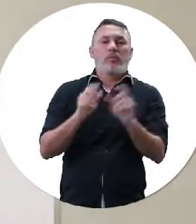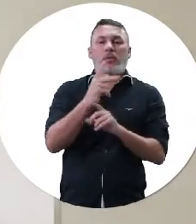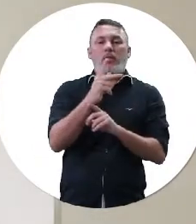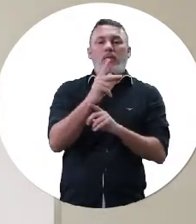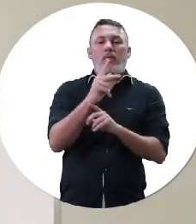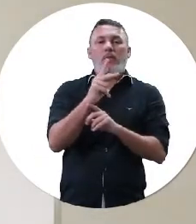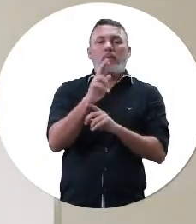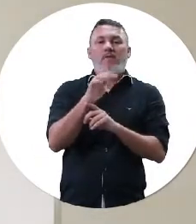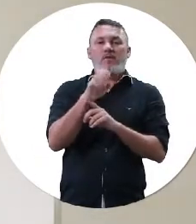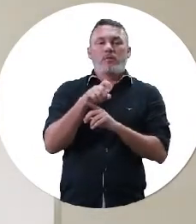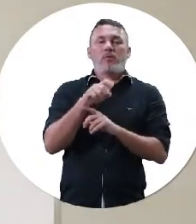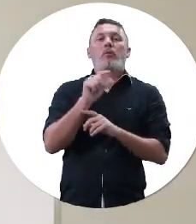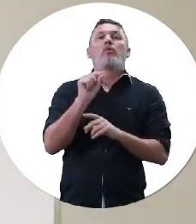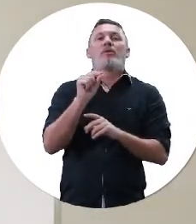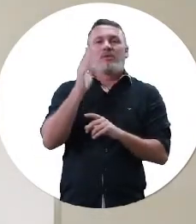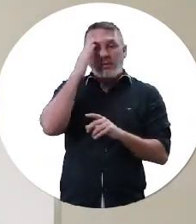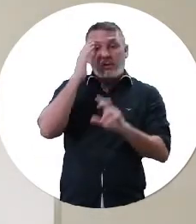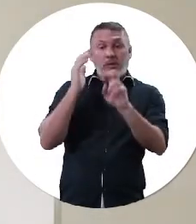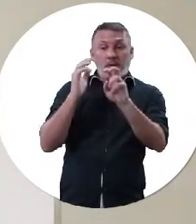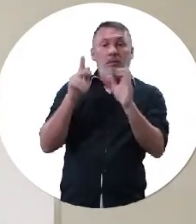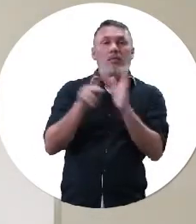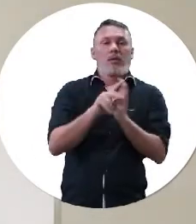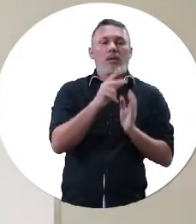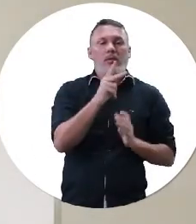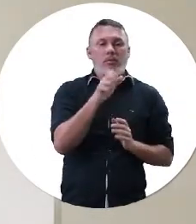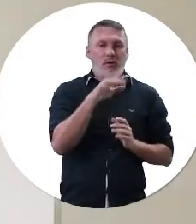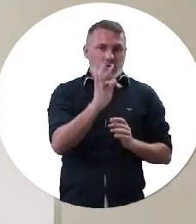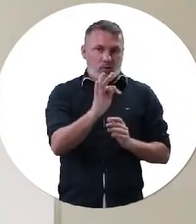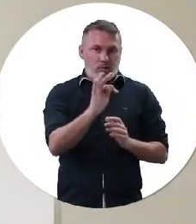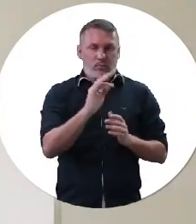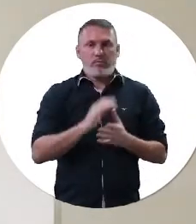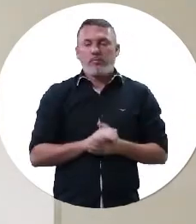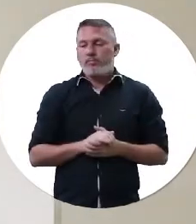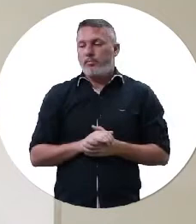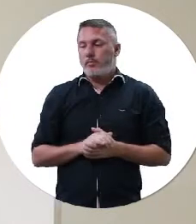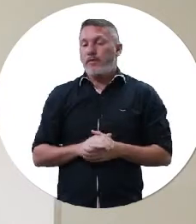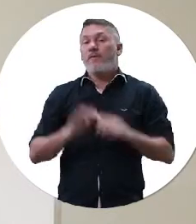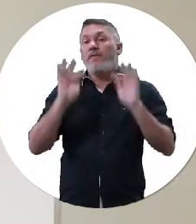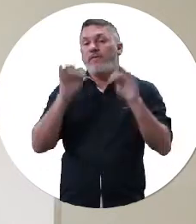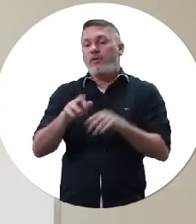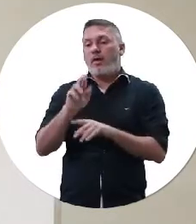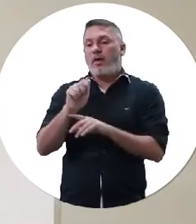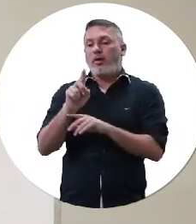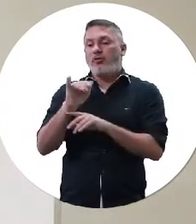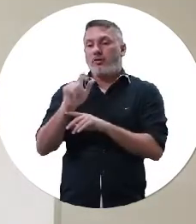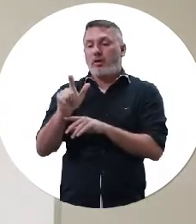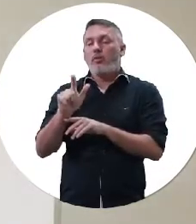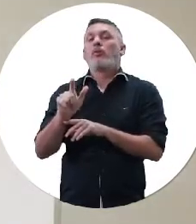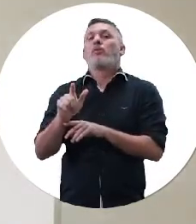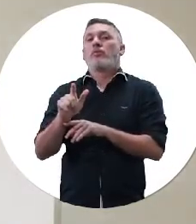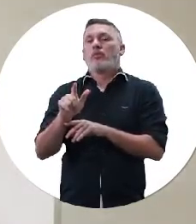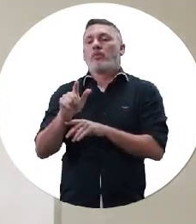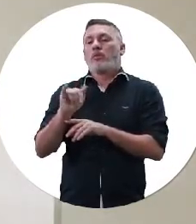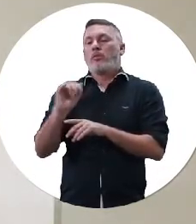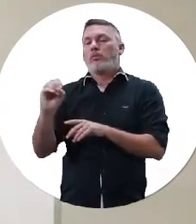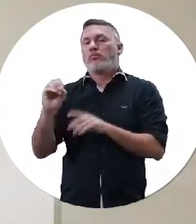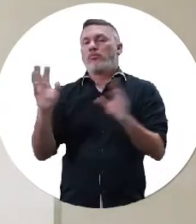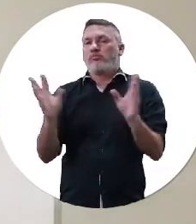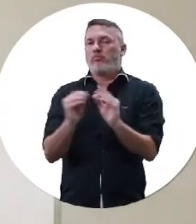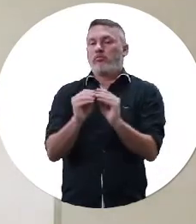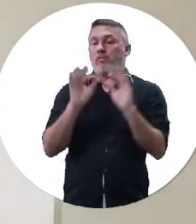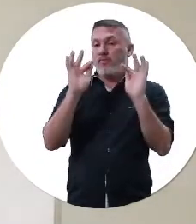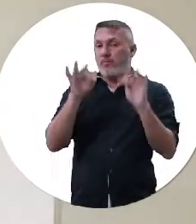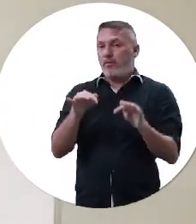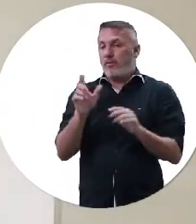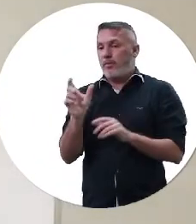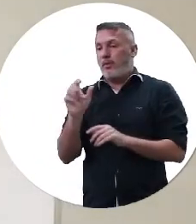Certo? De. Quantos carbonos eu tenho no meu radical? 2, 4, 5.